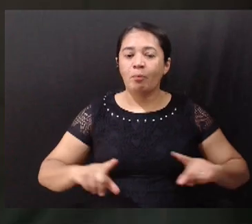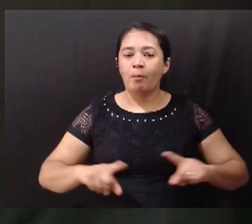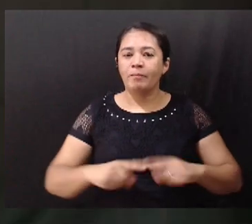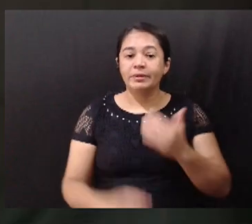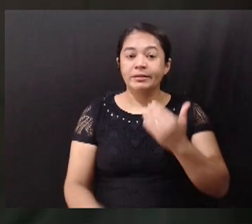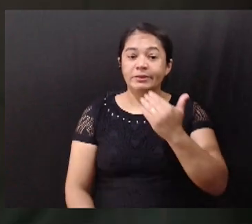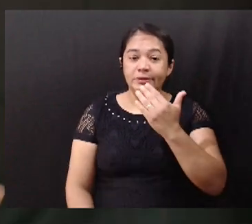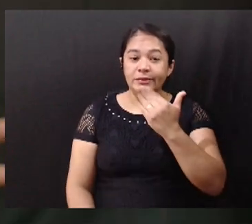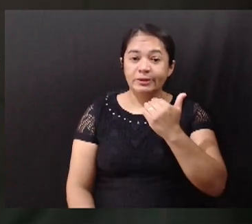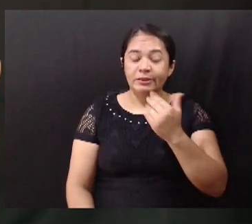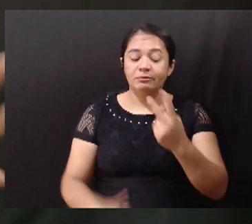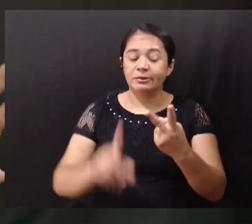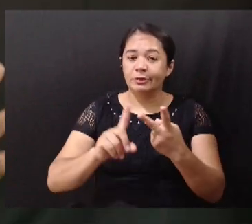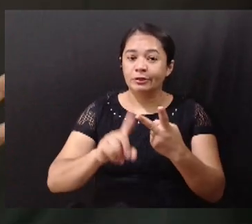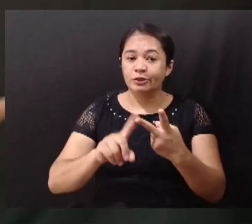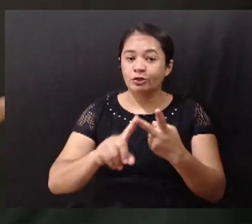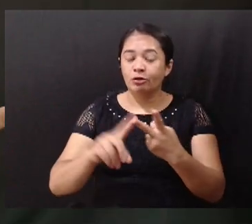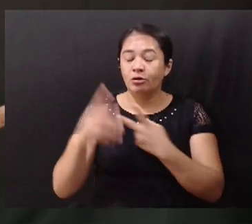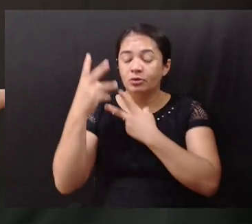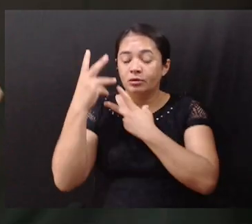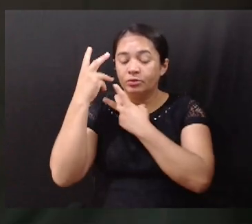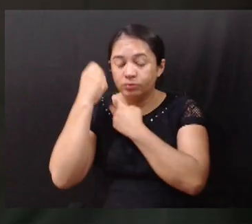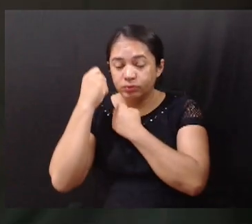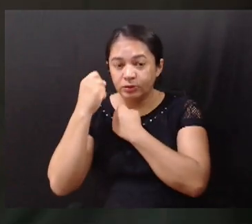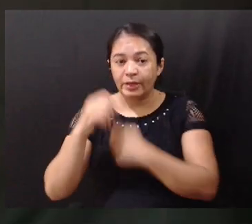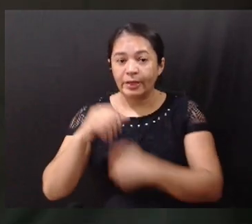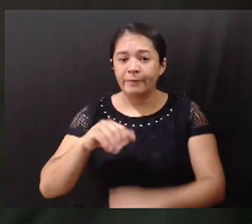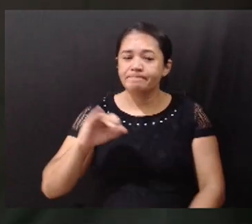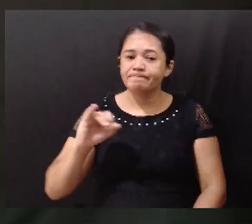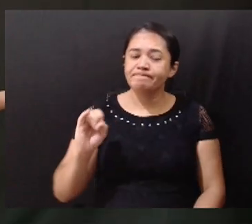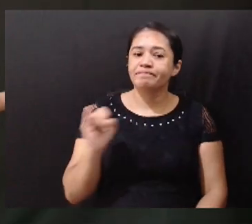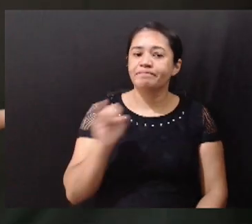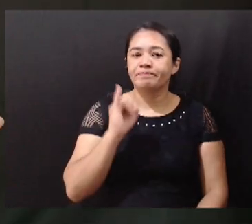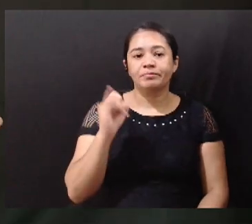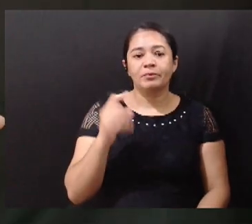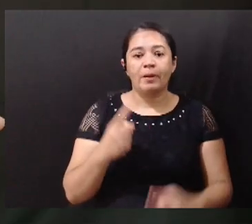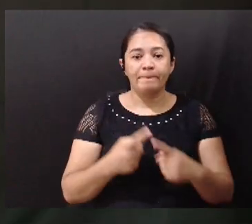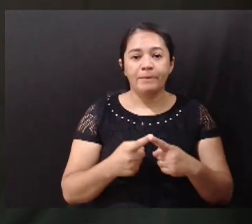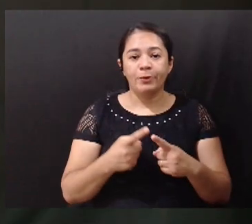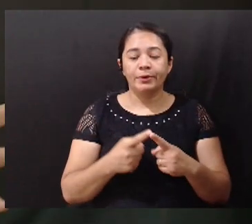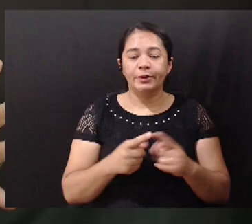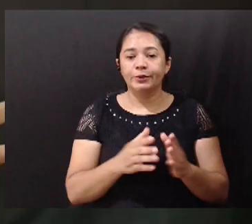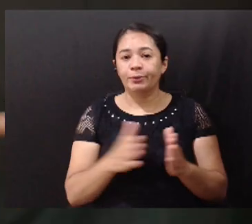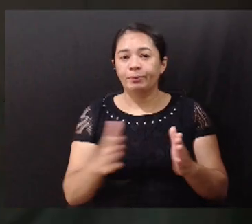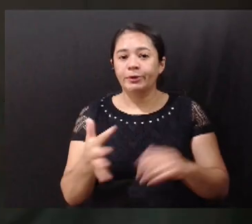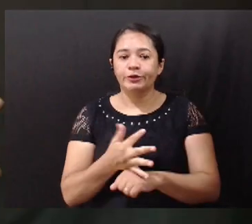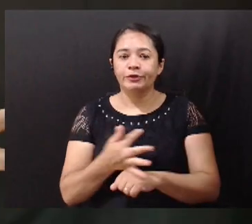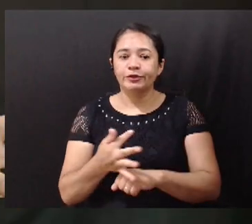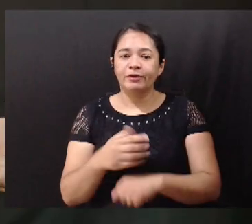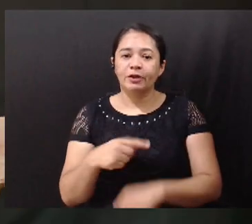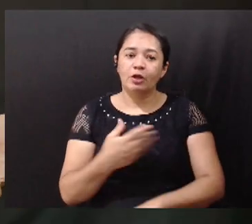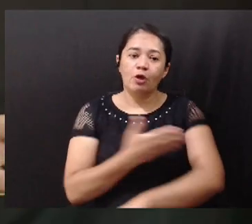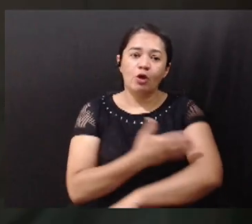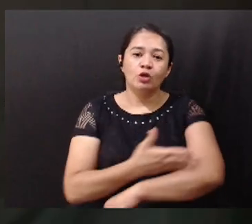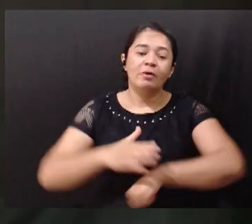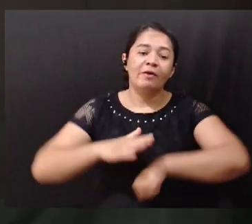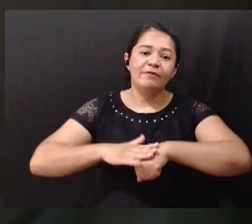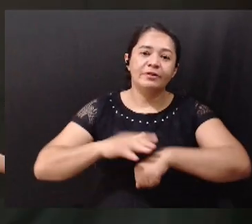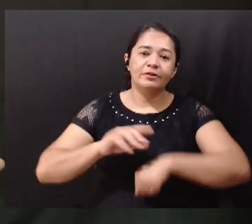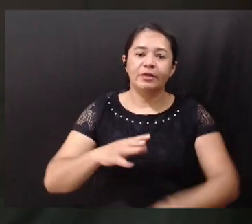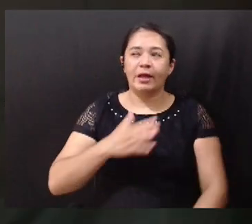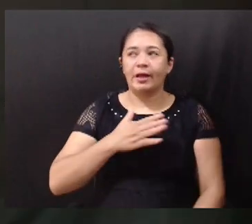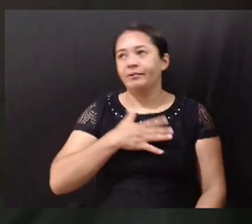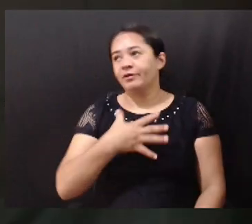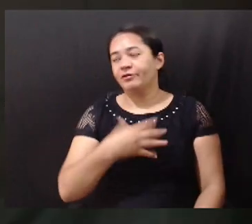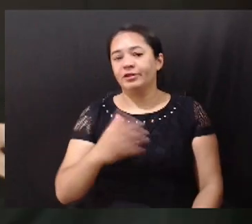acho que são fundamentais, né? Porque nas férias, o que a gente costuma fazer? Eu, pelo menos, a minha filha tem 28 anos, já